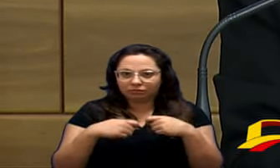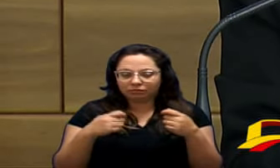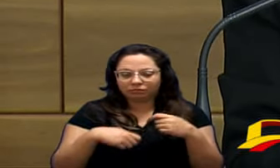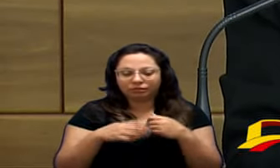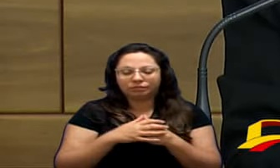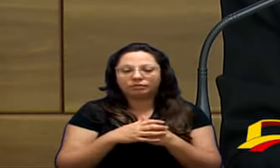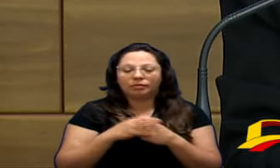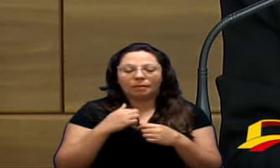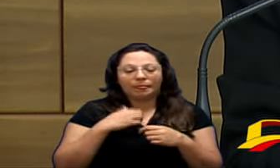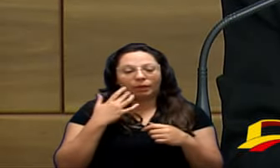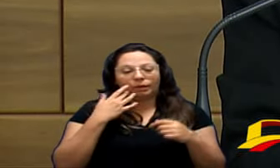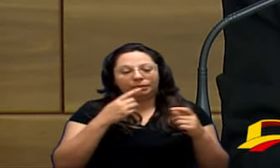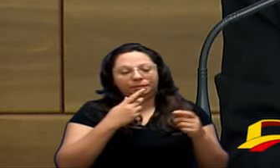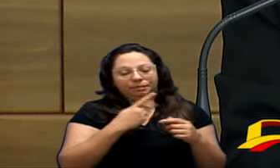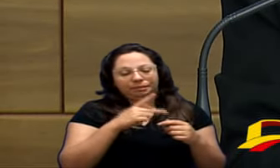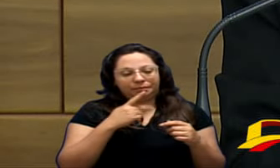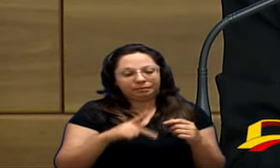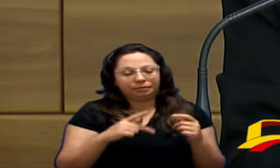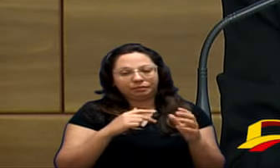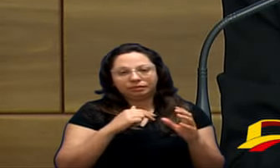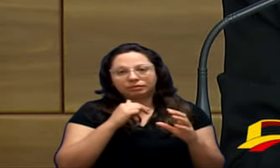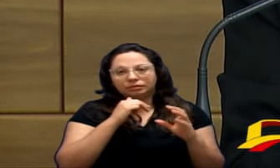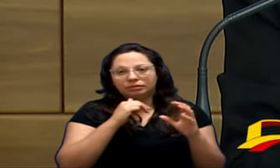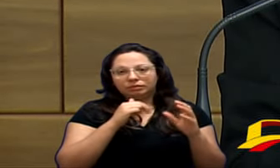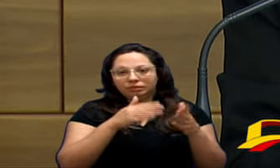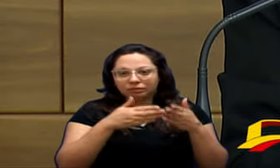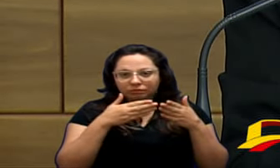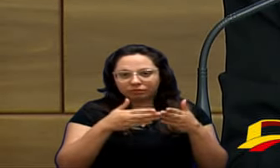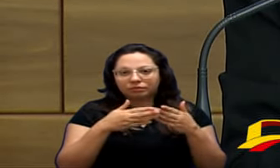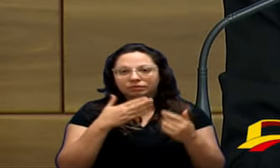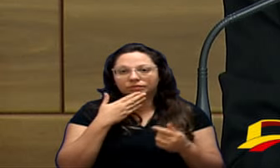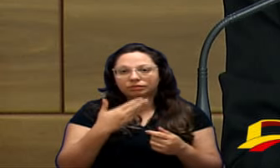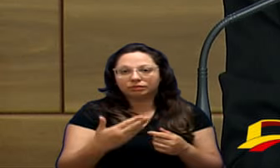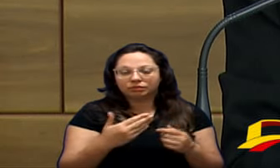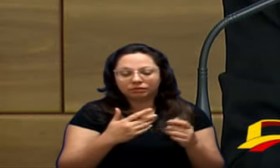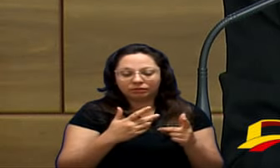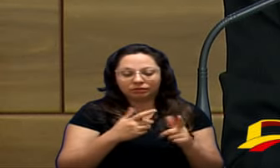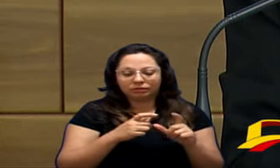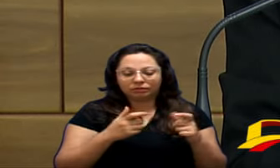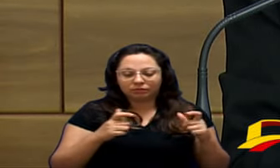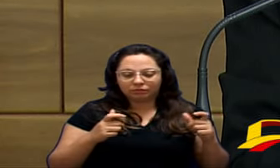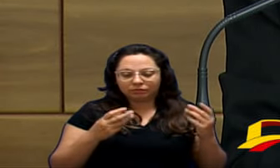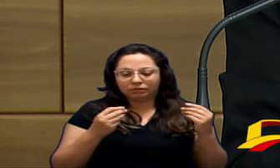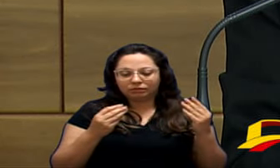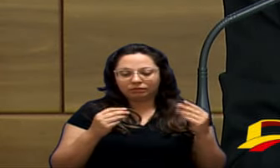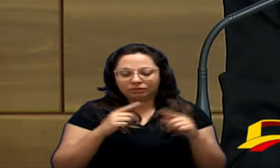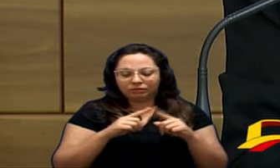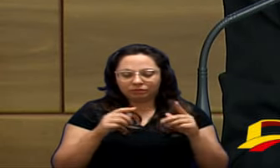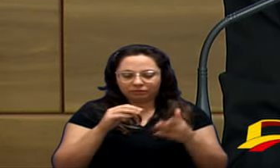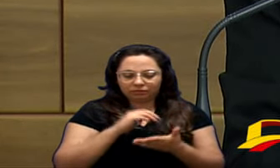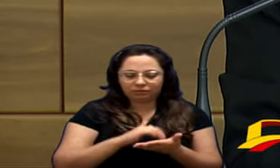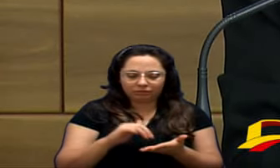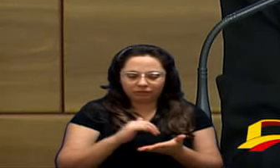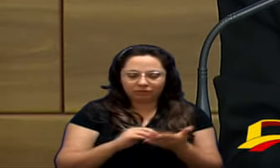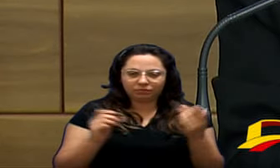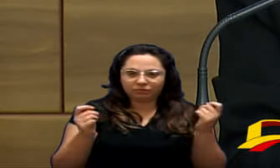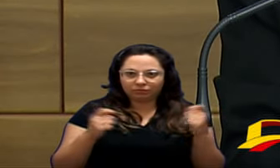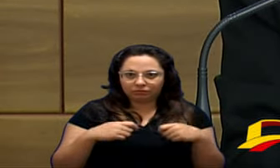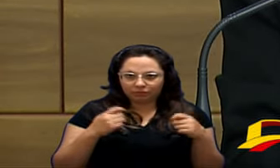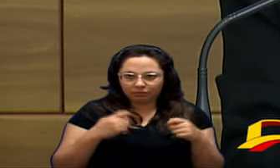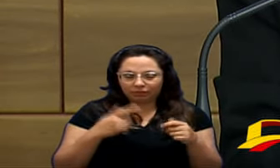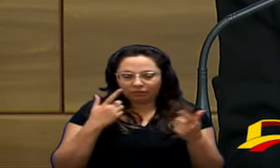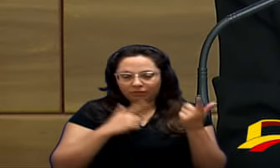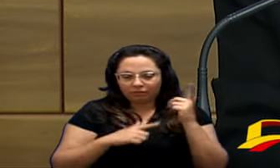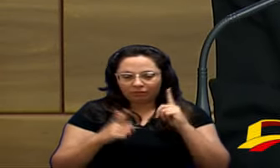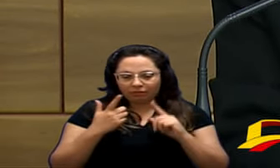grande em especial Quando começa Realmente esse período de chuvas né Mas a secretaria tem dado conta sim desse desse desse acúmulo de de